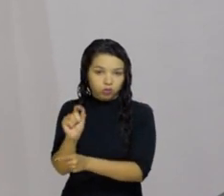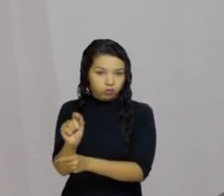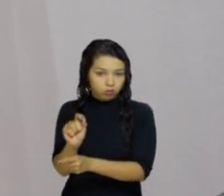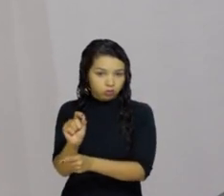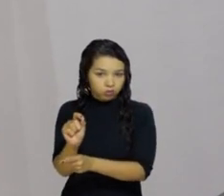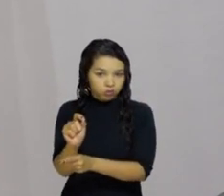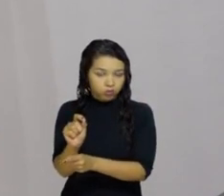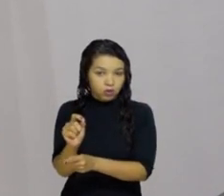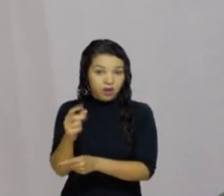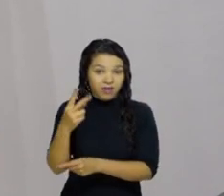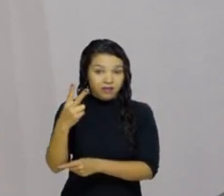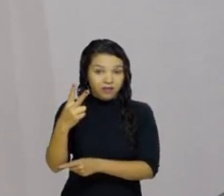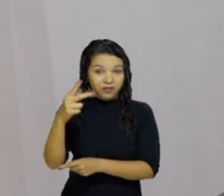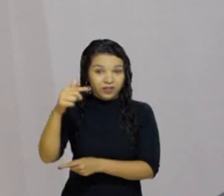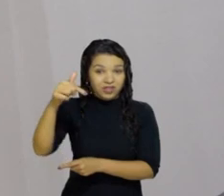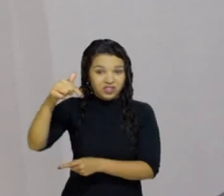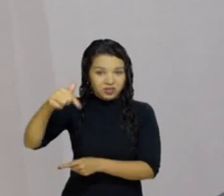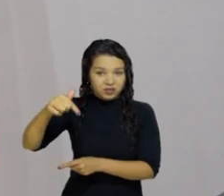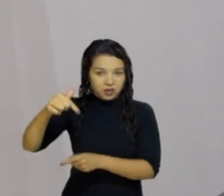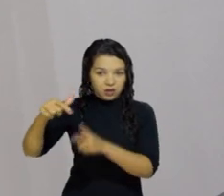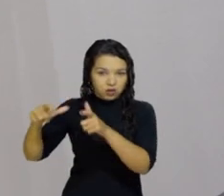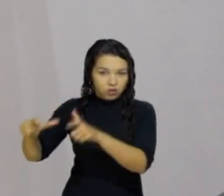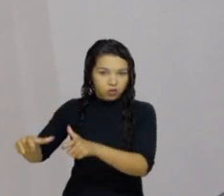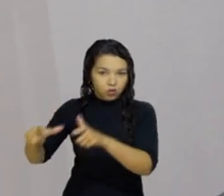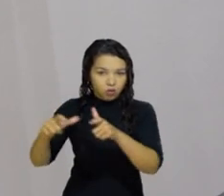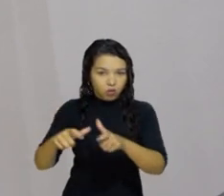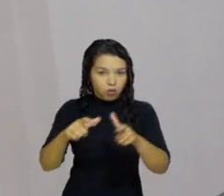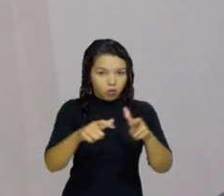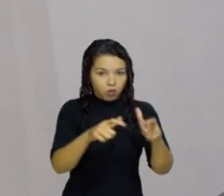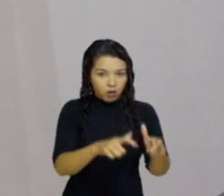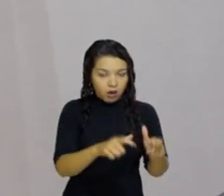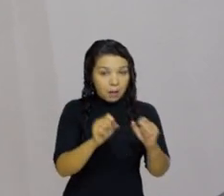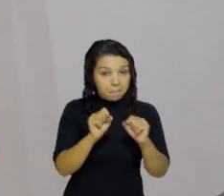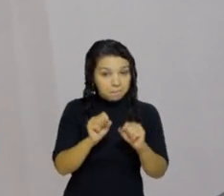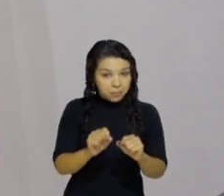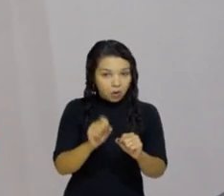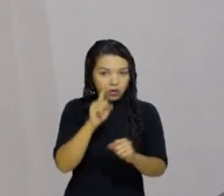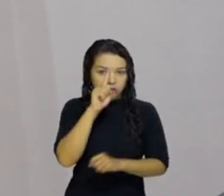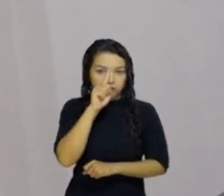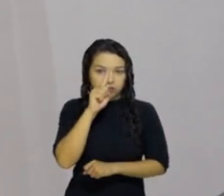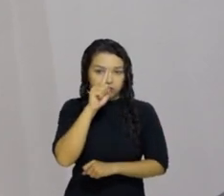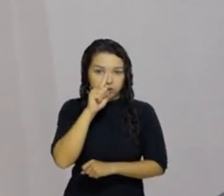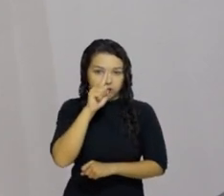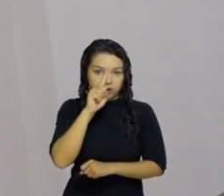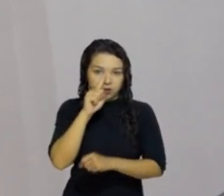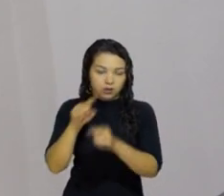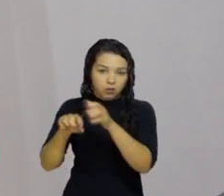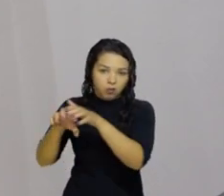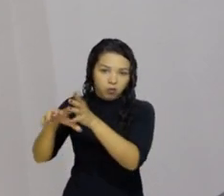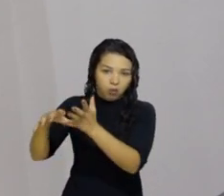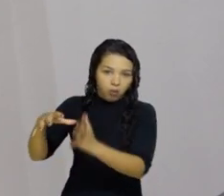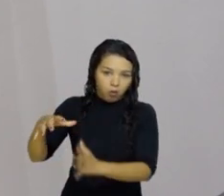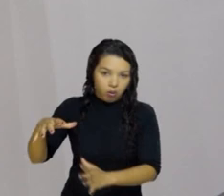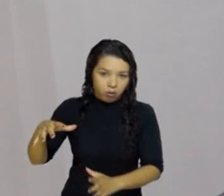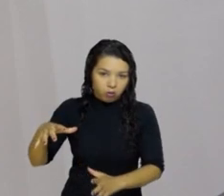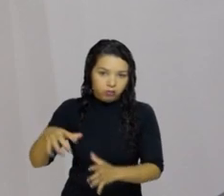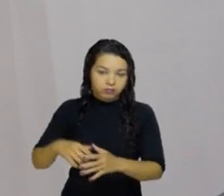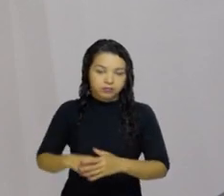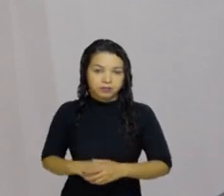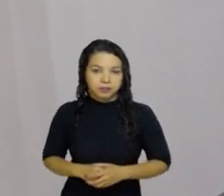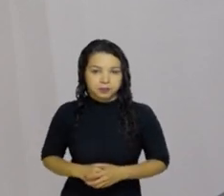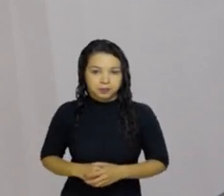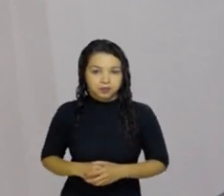de riscos ou 27 passivos ambientais, a NTT realizou um